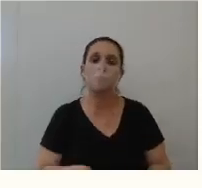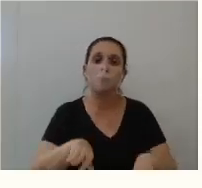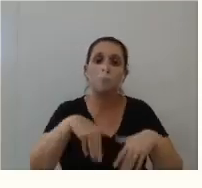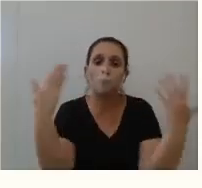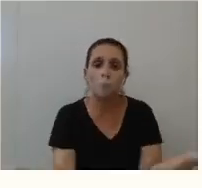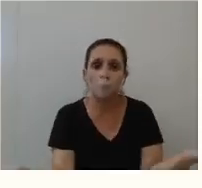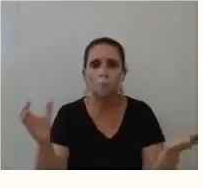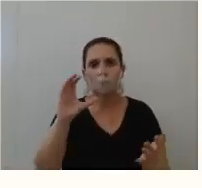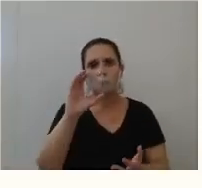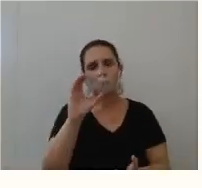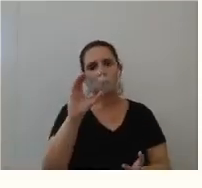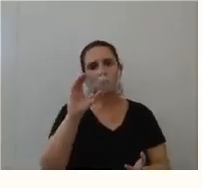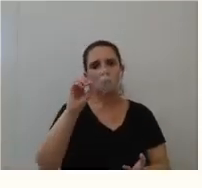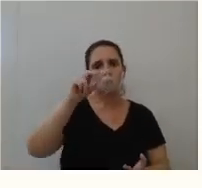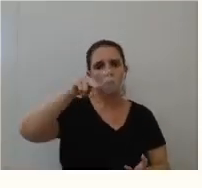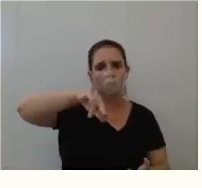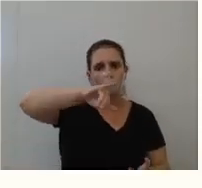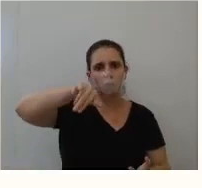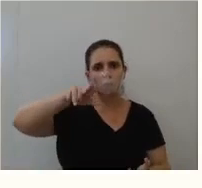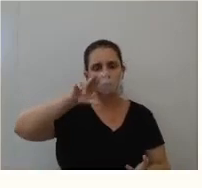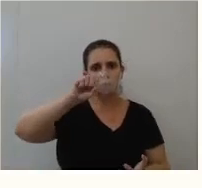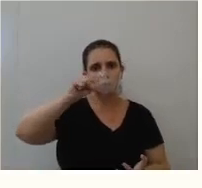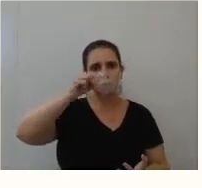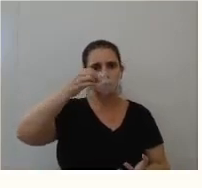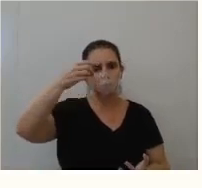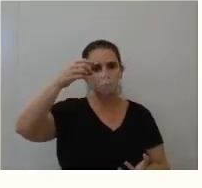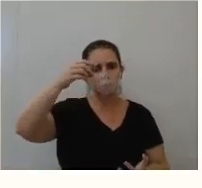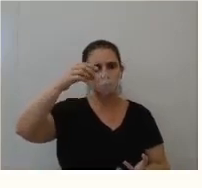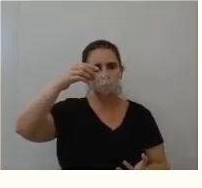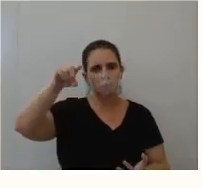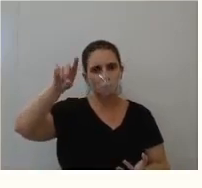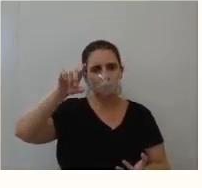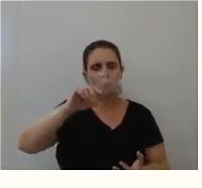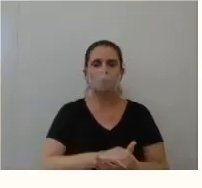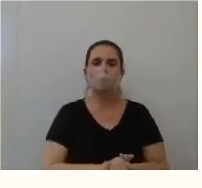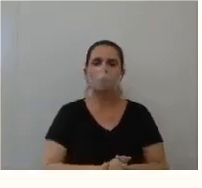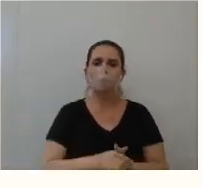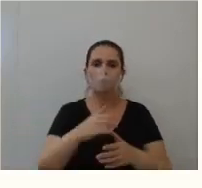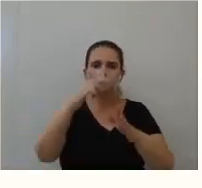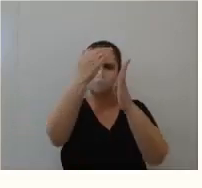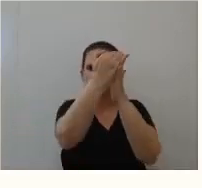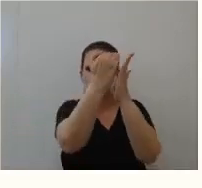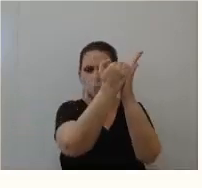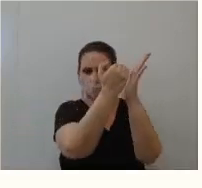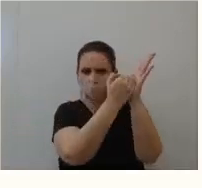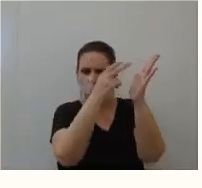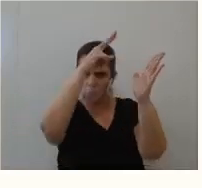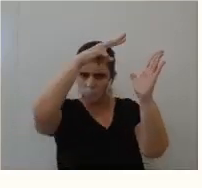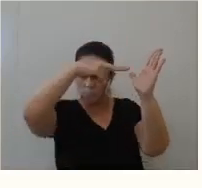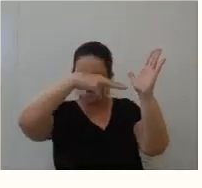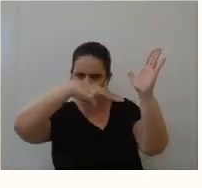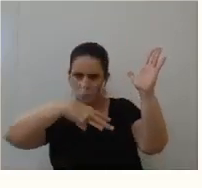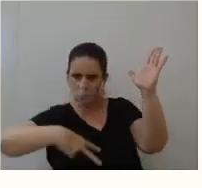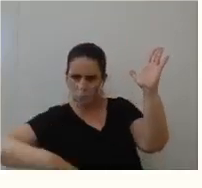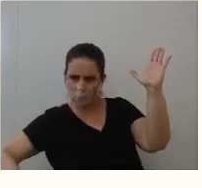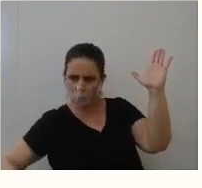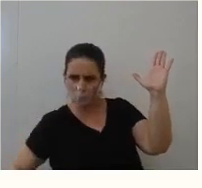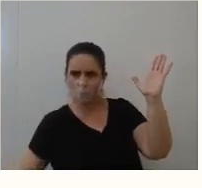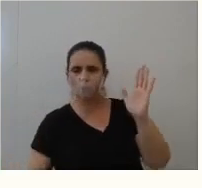conjunções subordinativas? Causais, comparativas, concessivas,